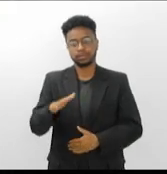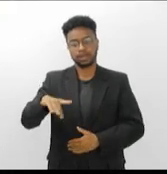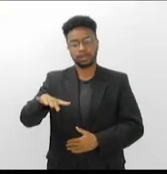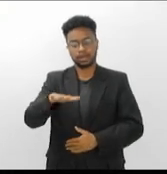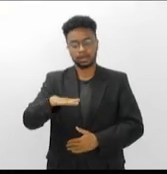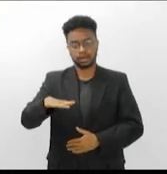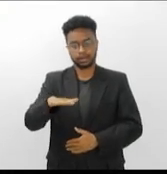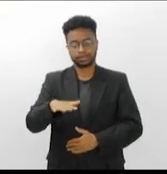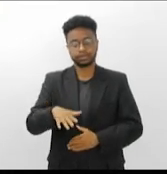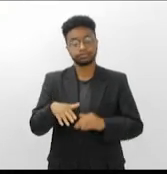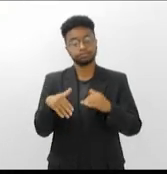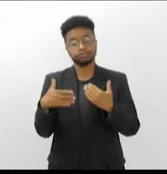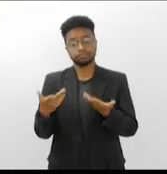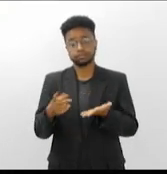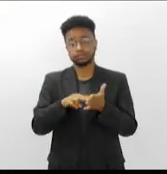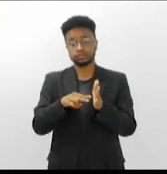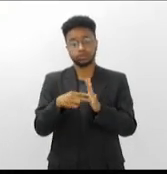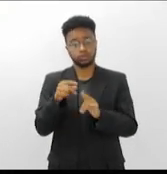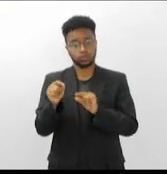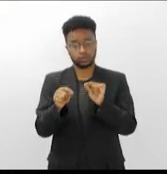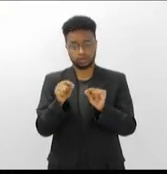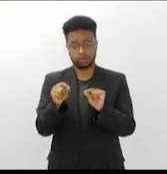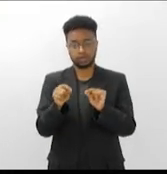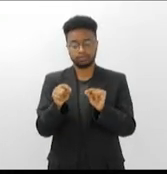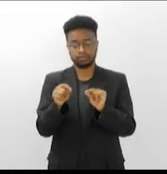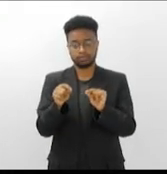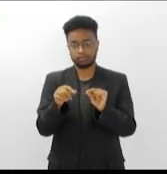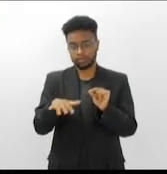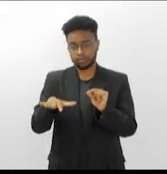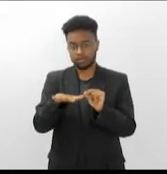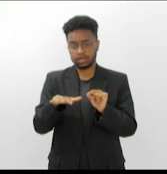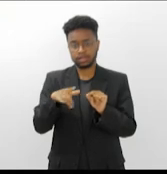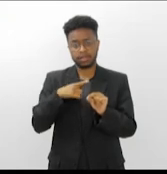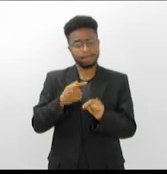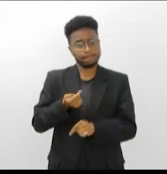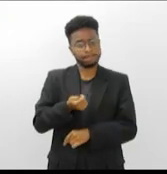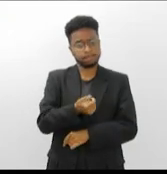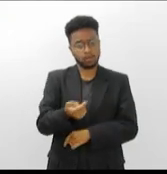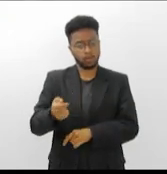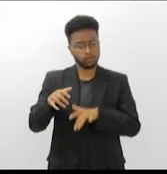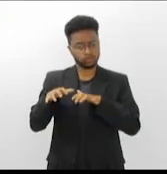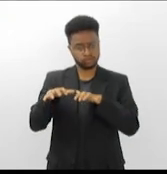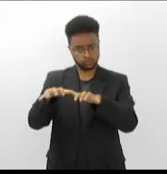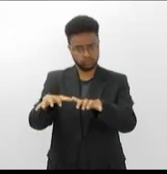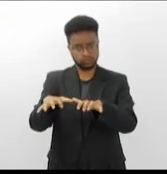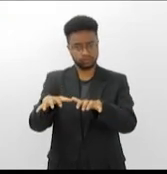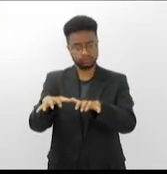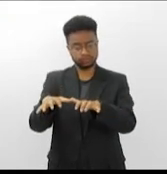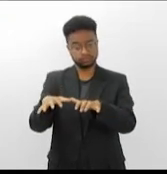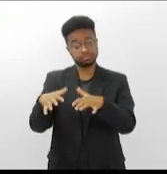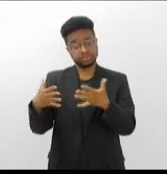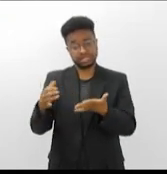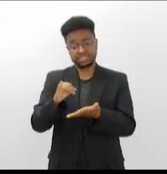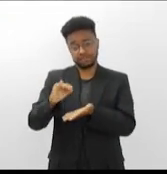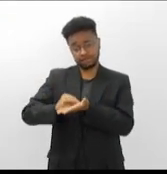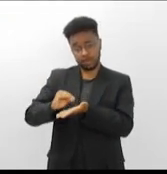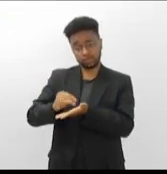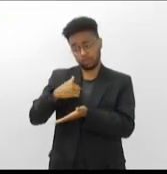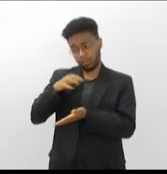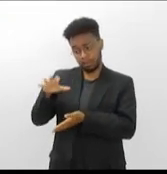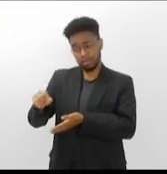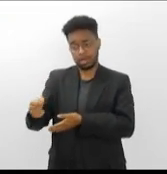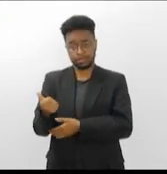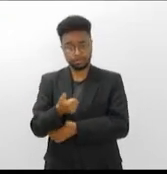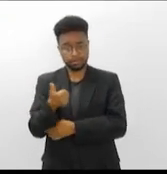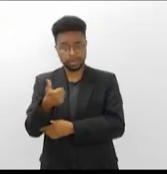região. Ou seja, nesse cenário de poucas chuvas e farinha pouca, meu pirão primeiro, o